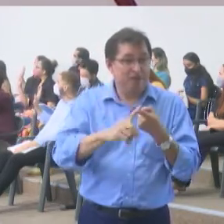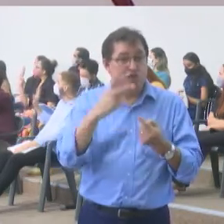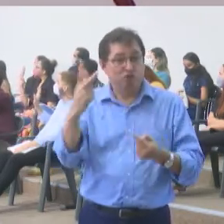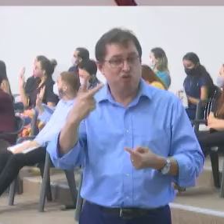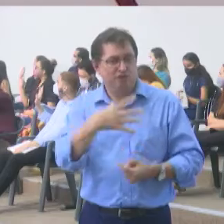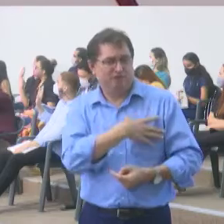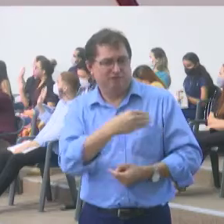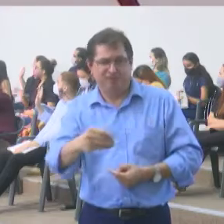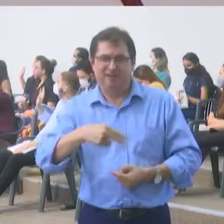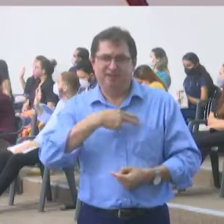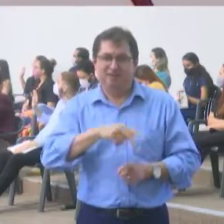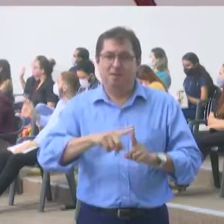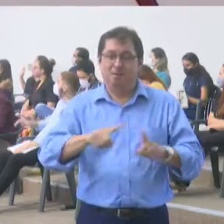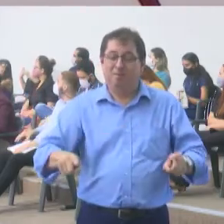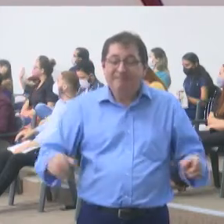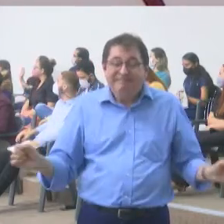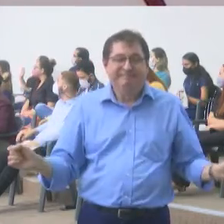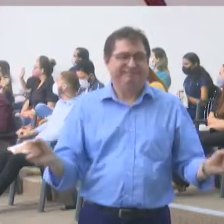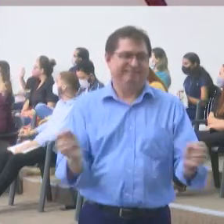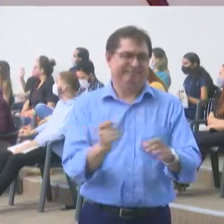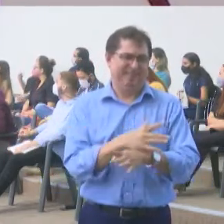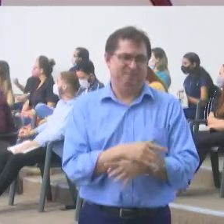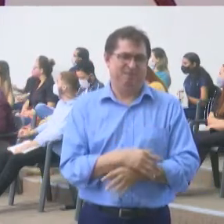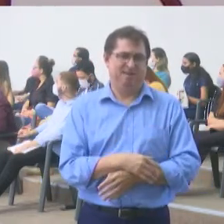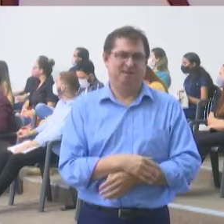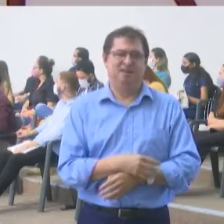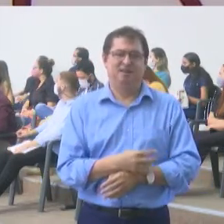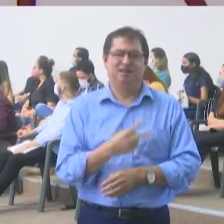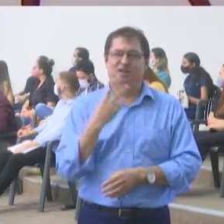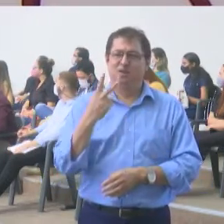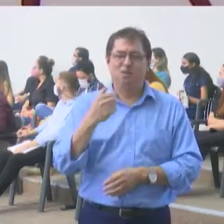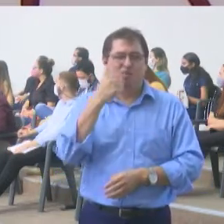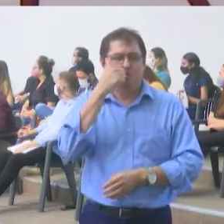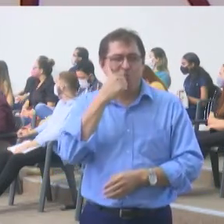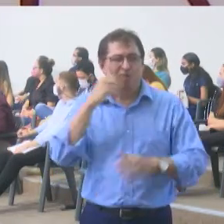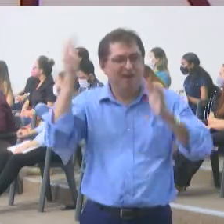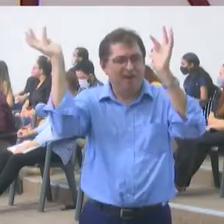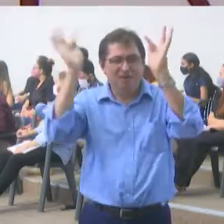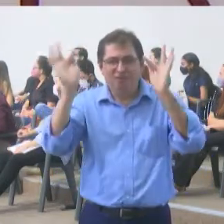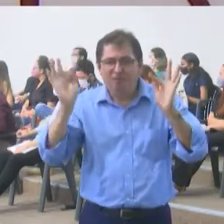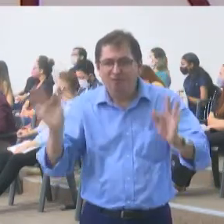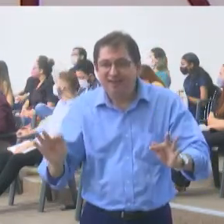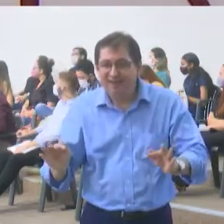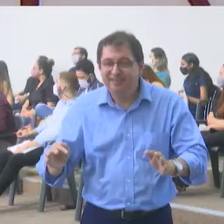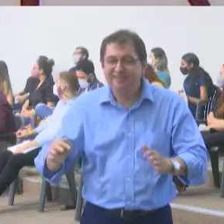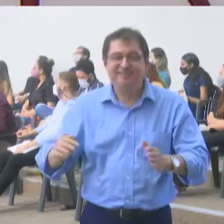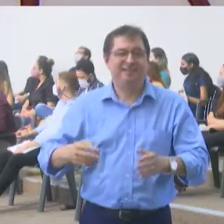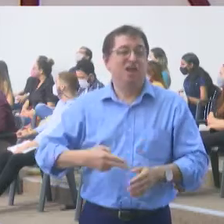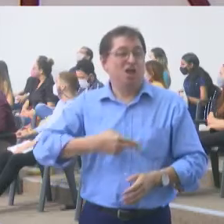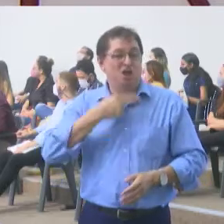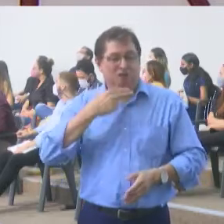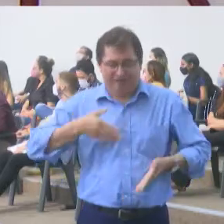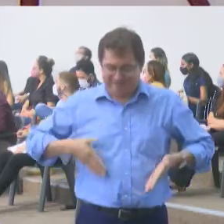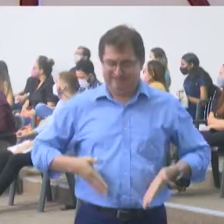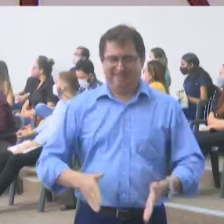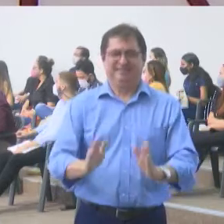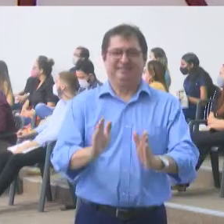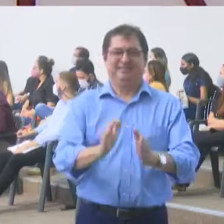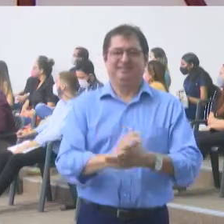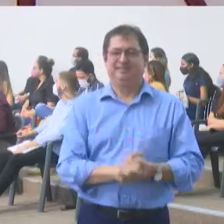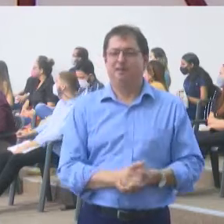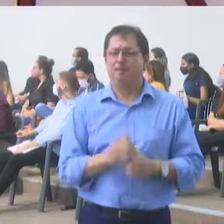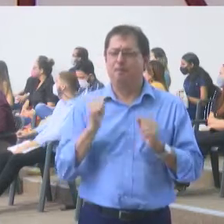cheia de vida, segurando vida nos seus braços. O casamento, a restauração de Rute, a restauração de Noemi.